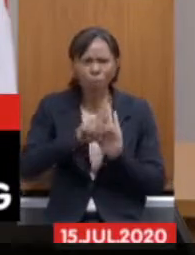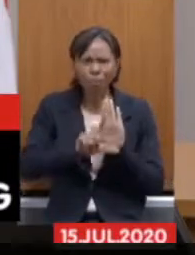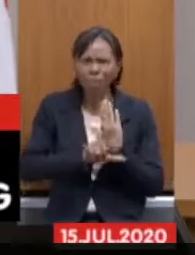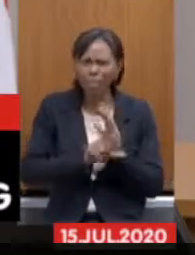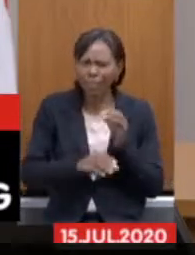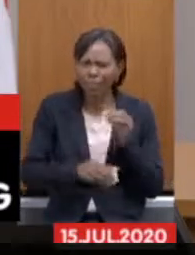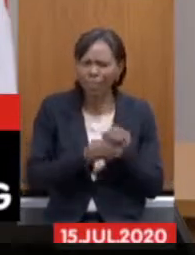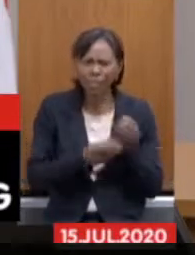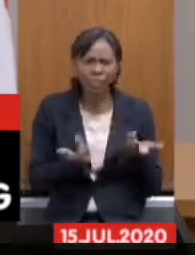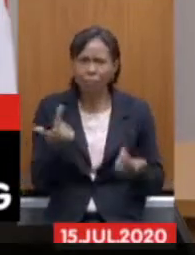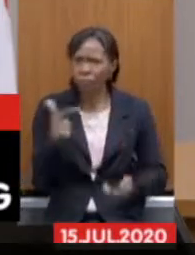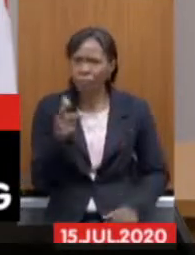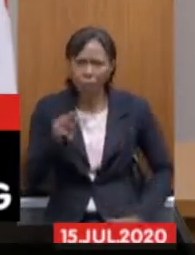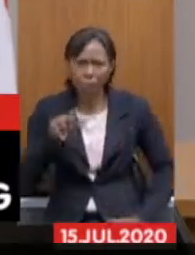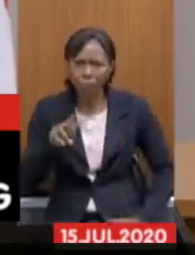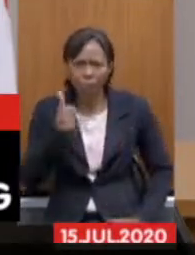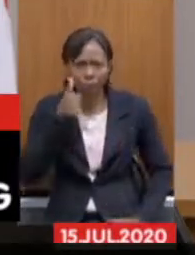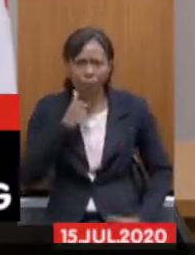irmã